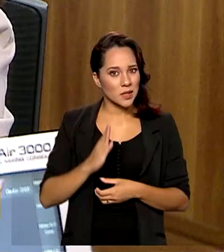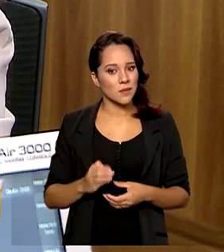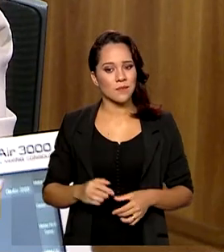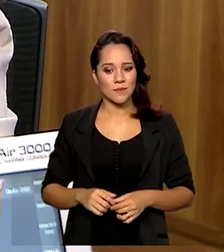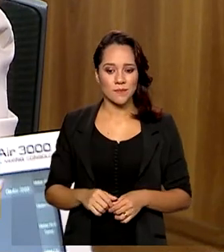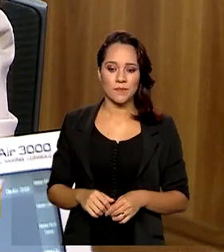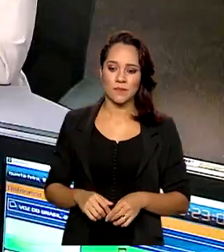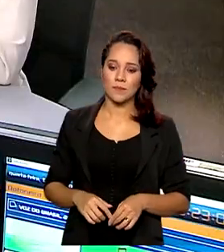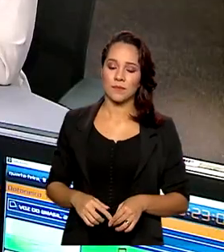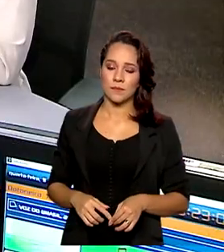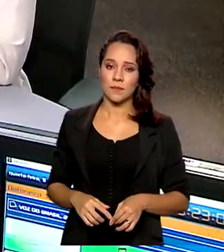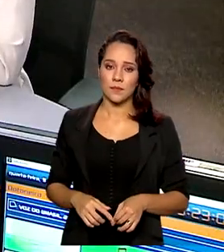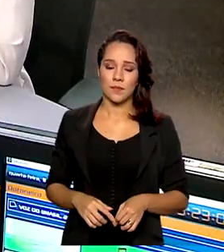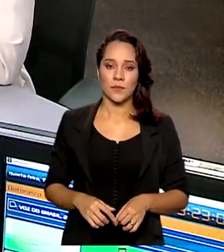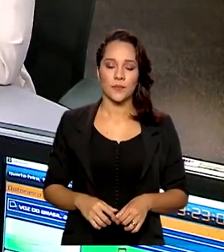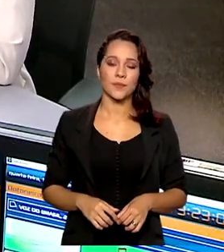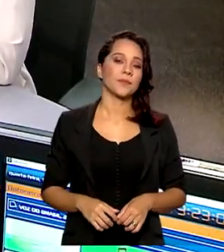país.